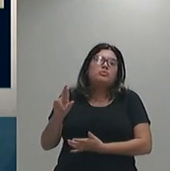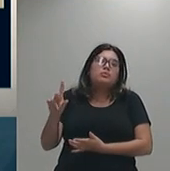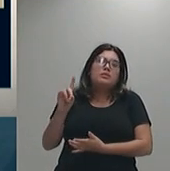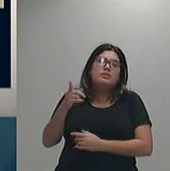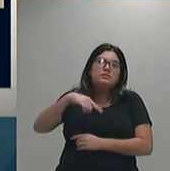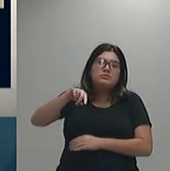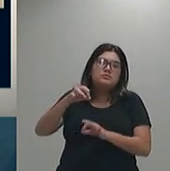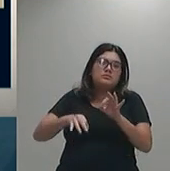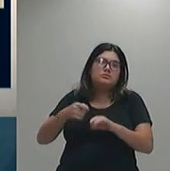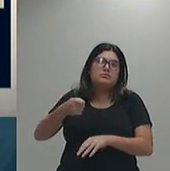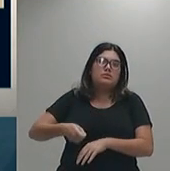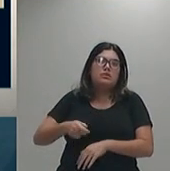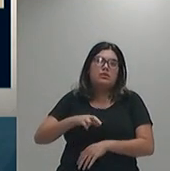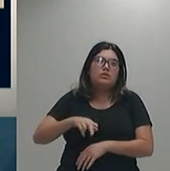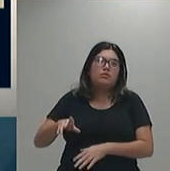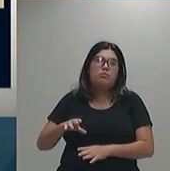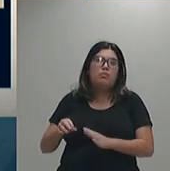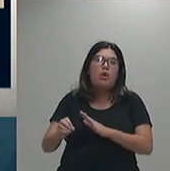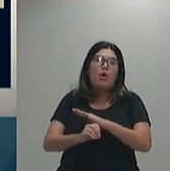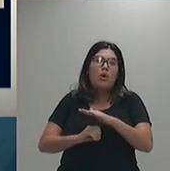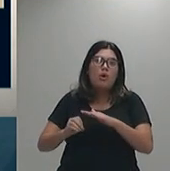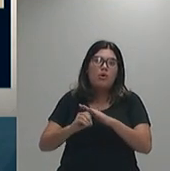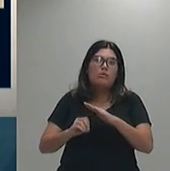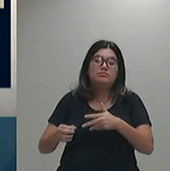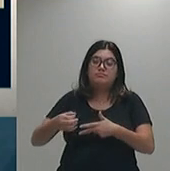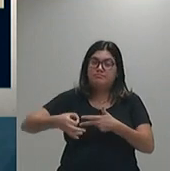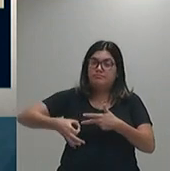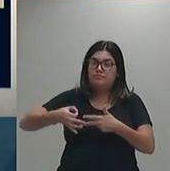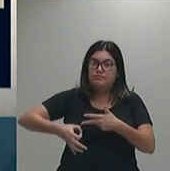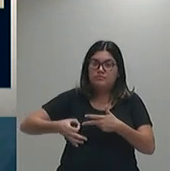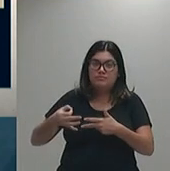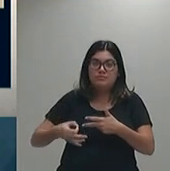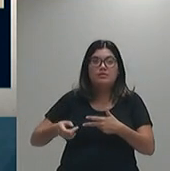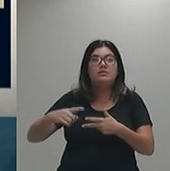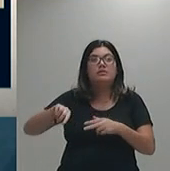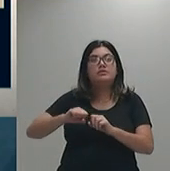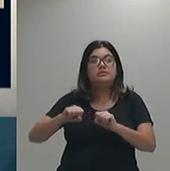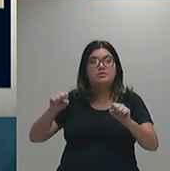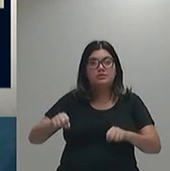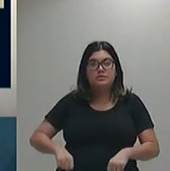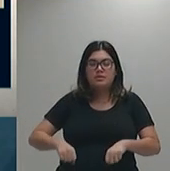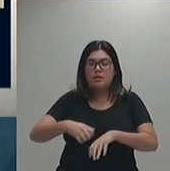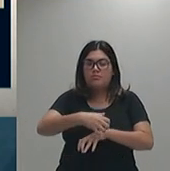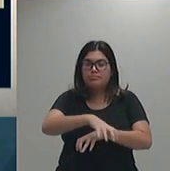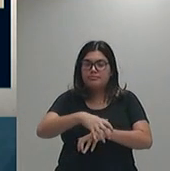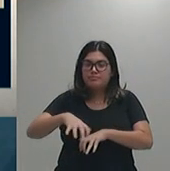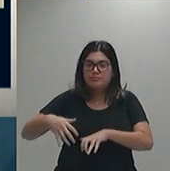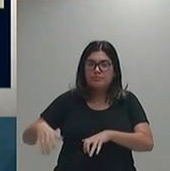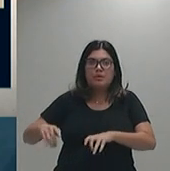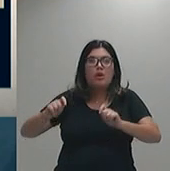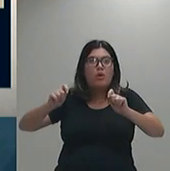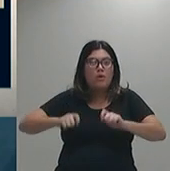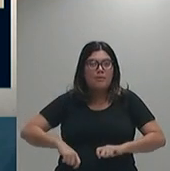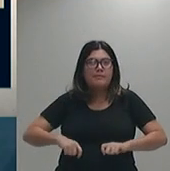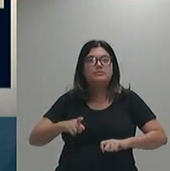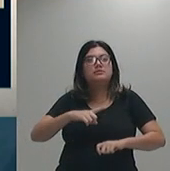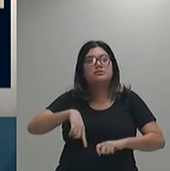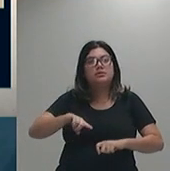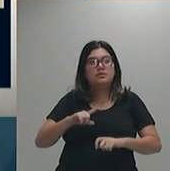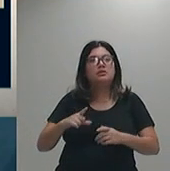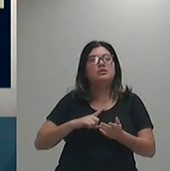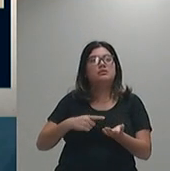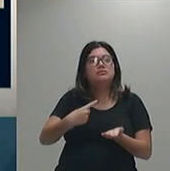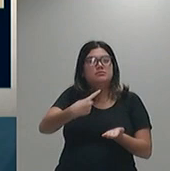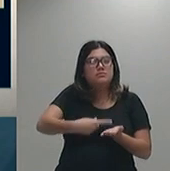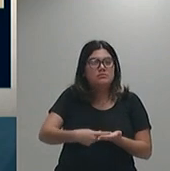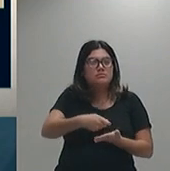tribunais não são órgãos mulher então sistema de repartição de competência ele foi prevista e parte